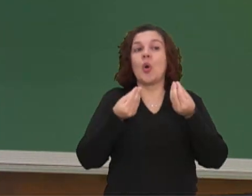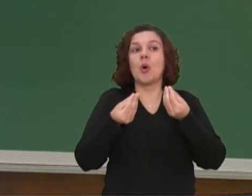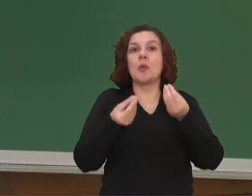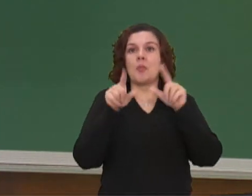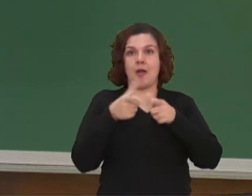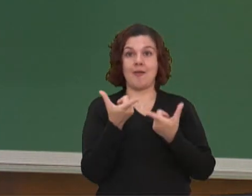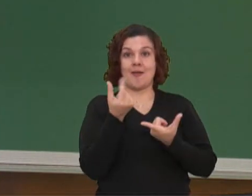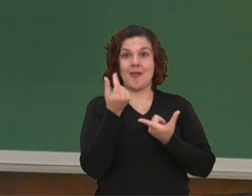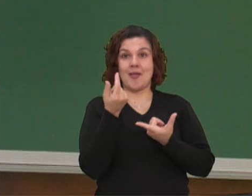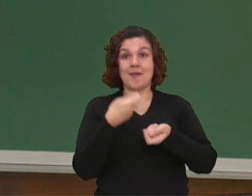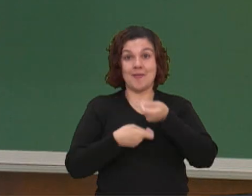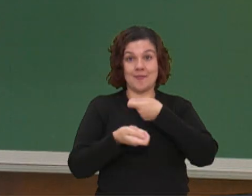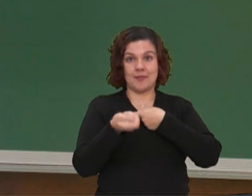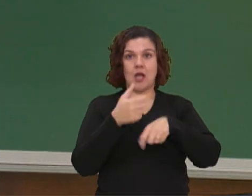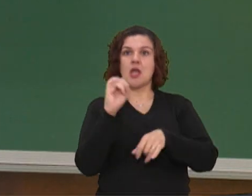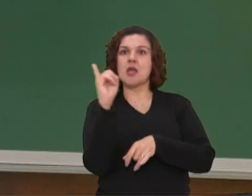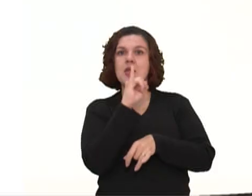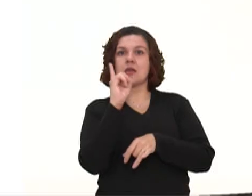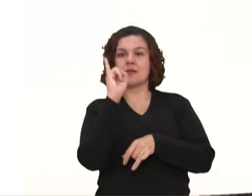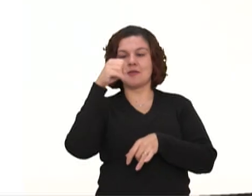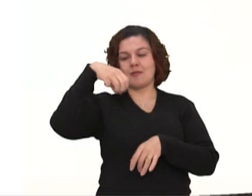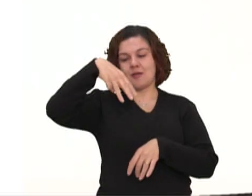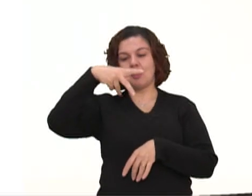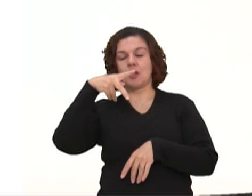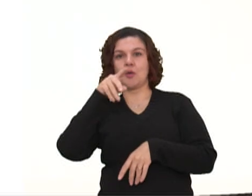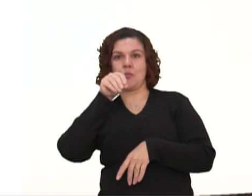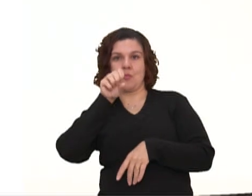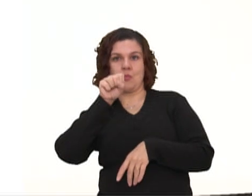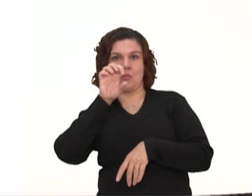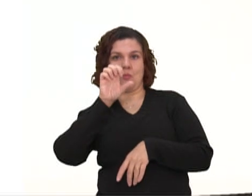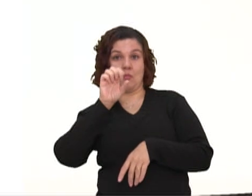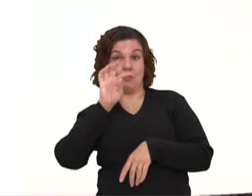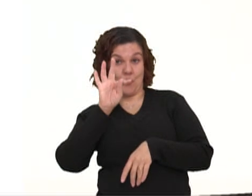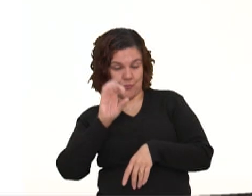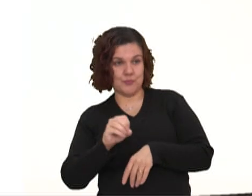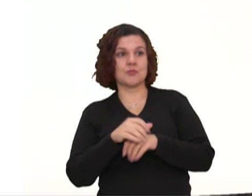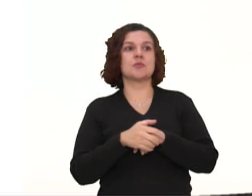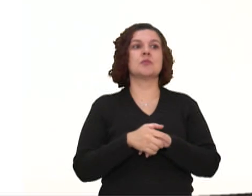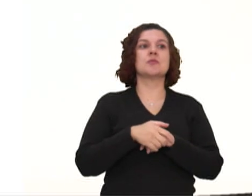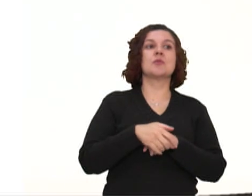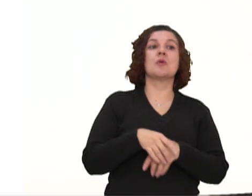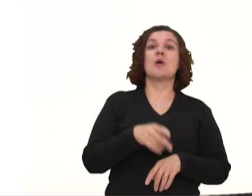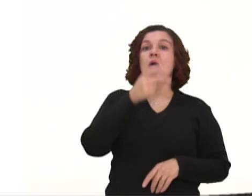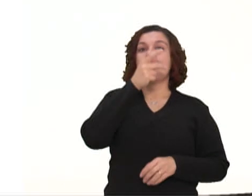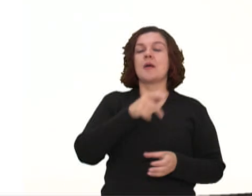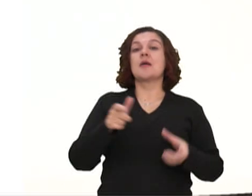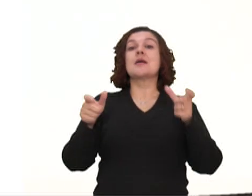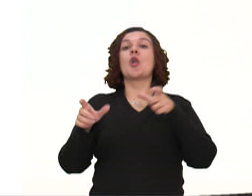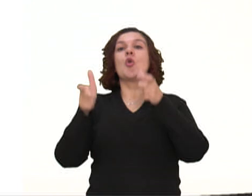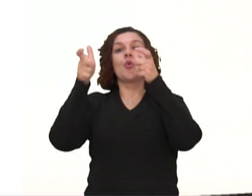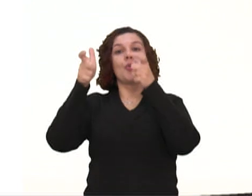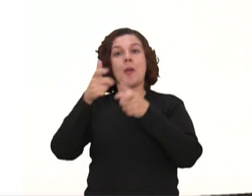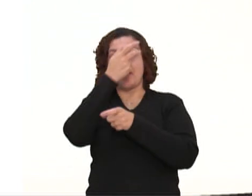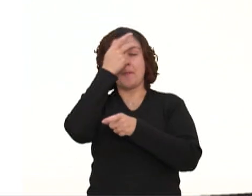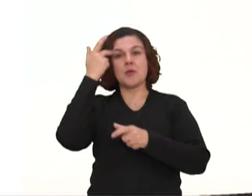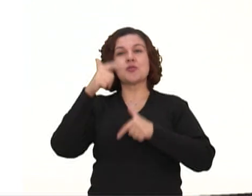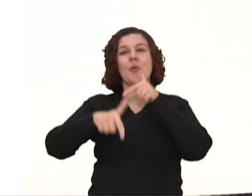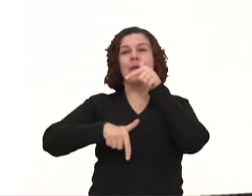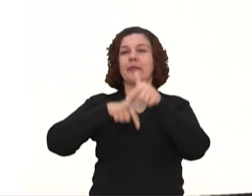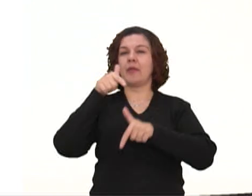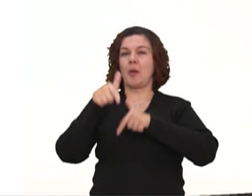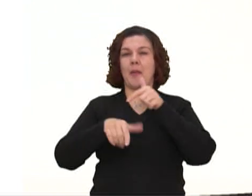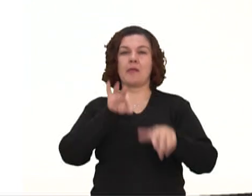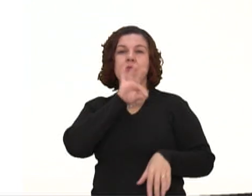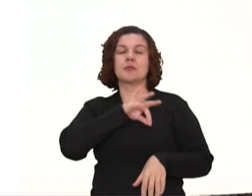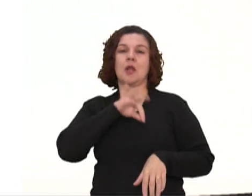Incentivos fiscais, de impostos, né? Mão de obra barata, então elas se instalam em lugares que têm